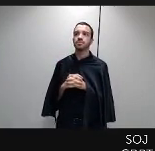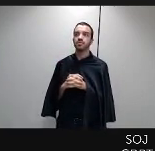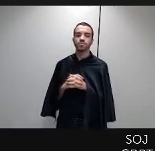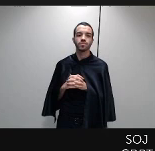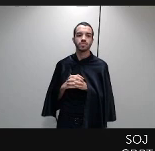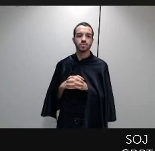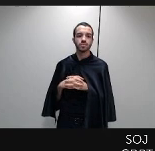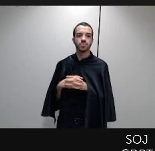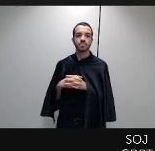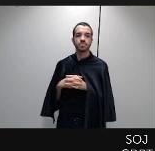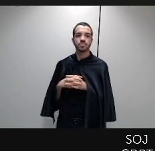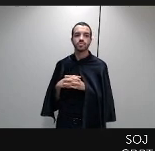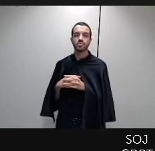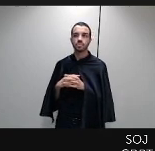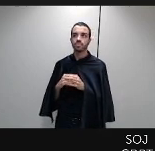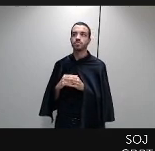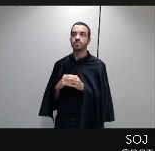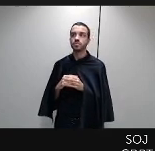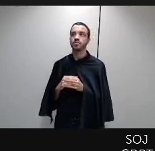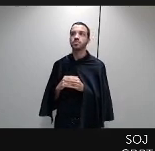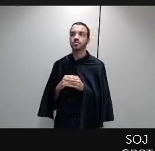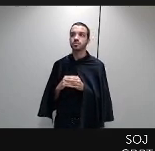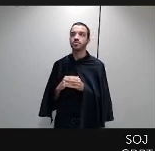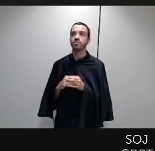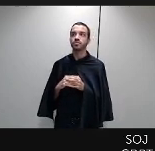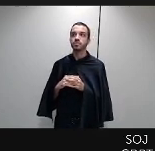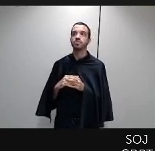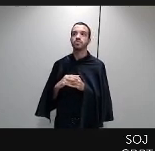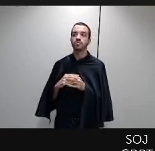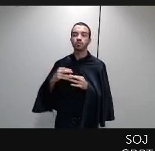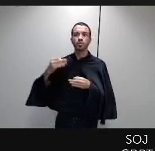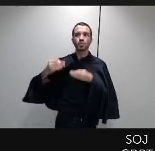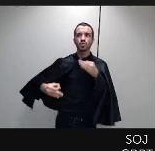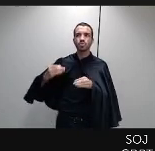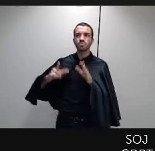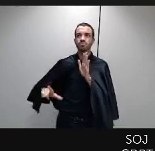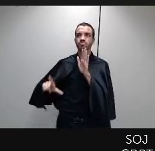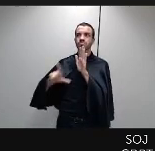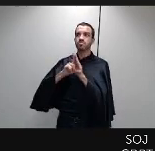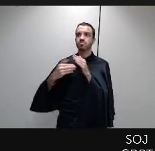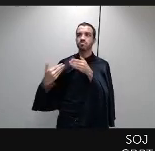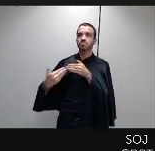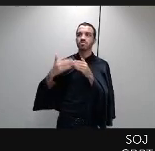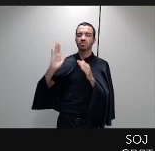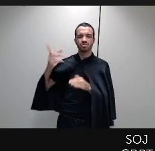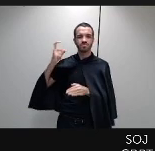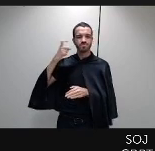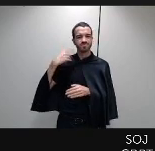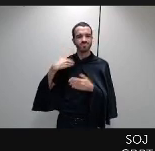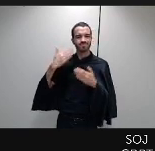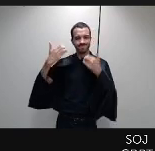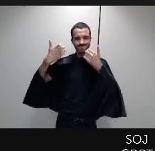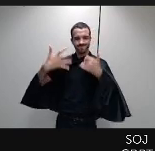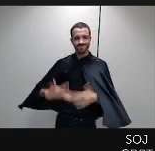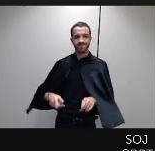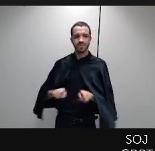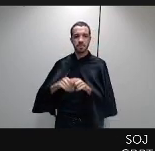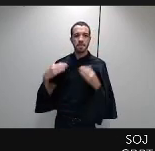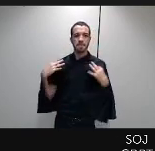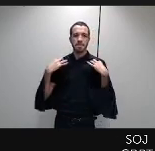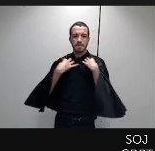som dos trâmites no juízo da que ele acorda eu me avisa a ele autoria do ministro Benjamin